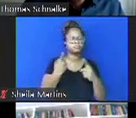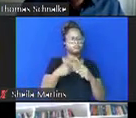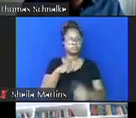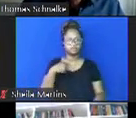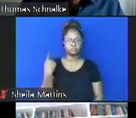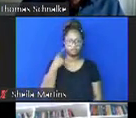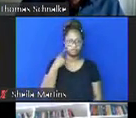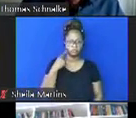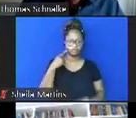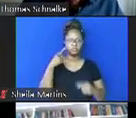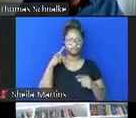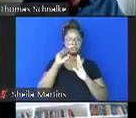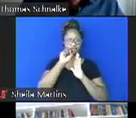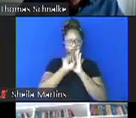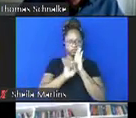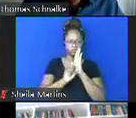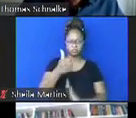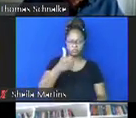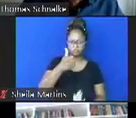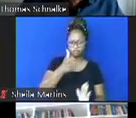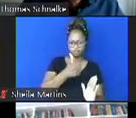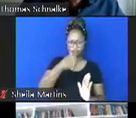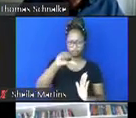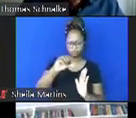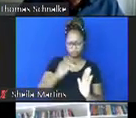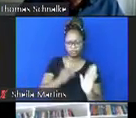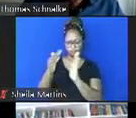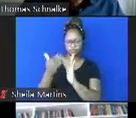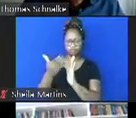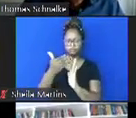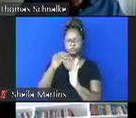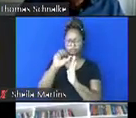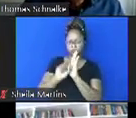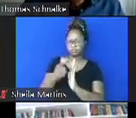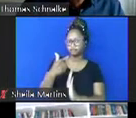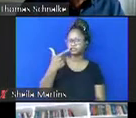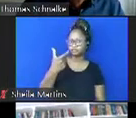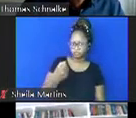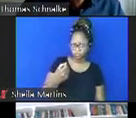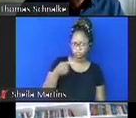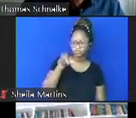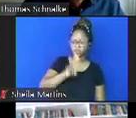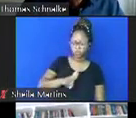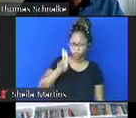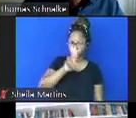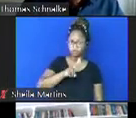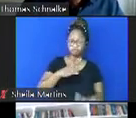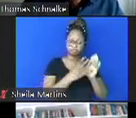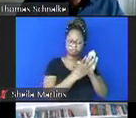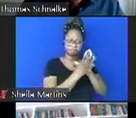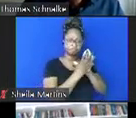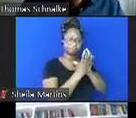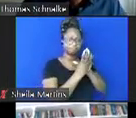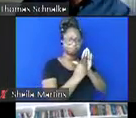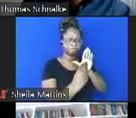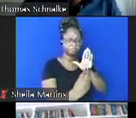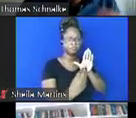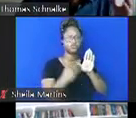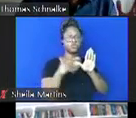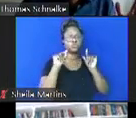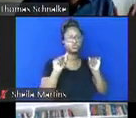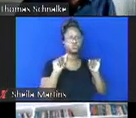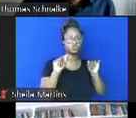anatomia do século XIX e XX, eles utilizavam modelos, preparações e espécimes da forma